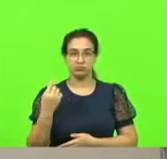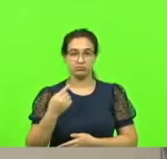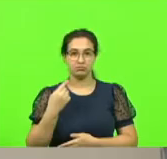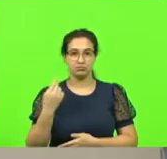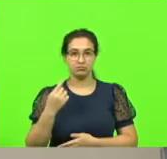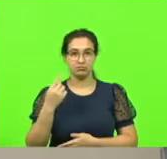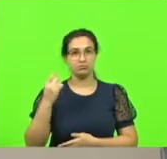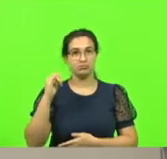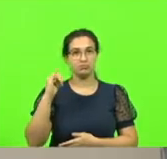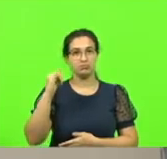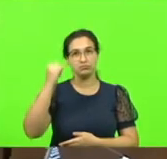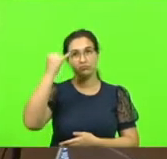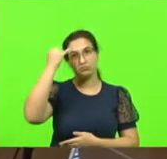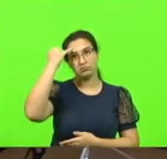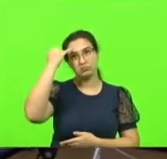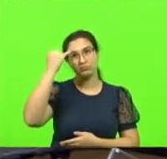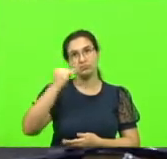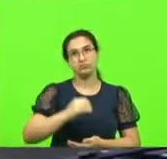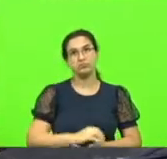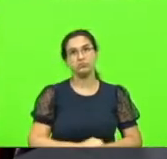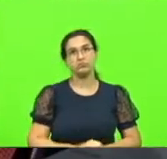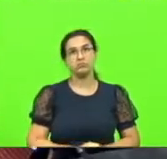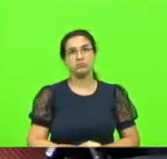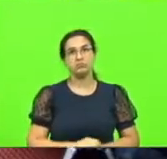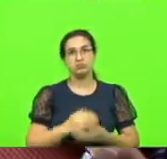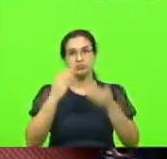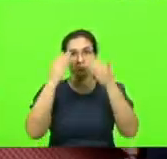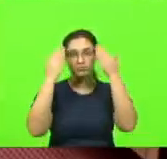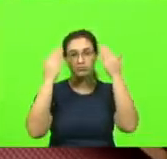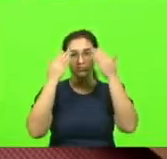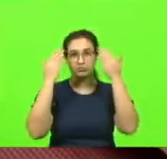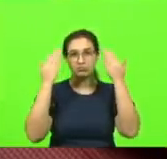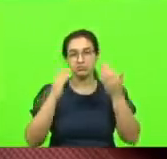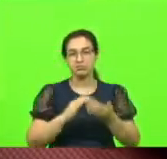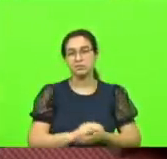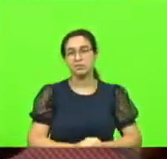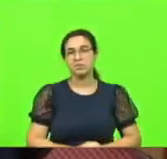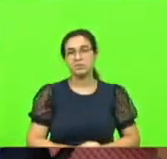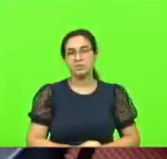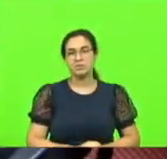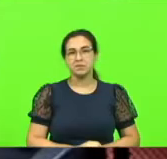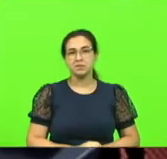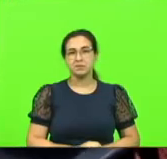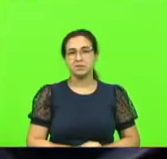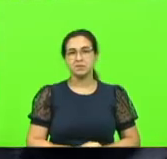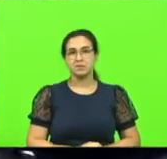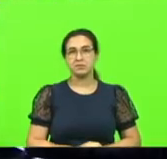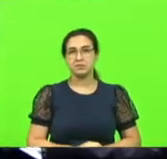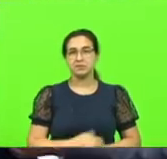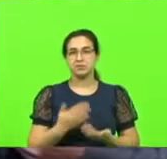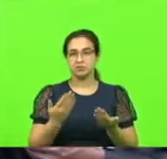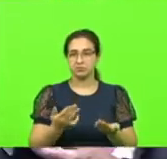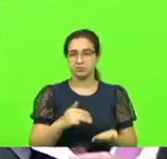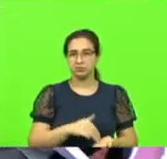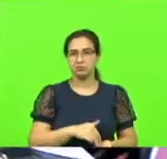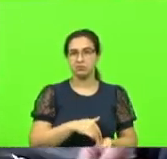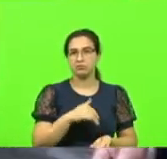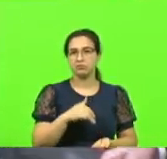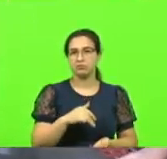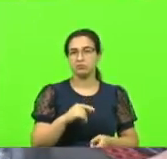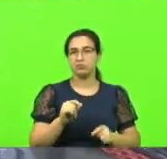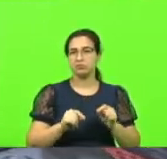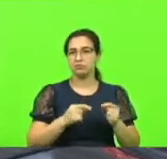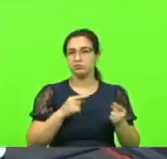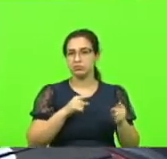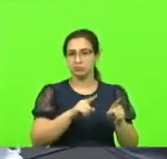Deputado Mauro, senhores deputados, só chamar a atenção aqui para esta moção que